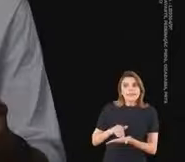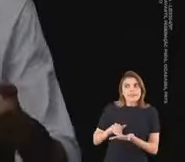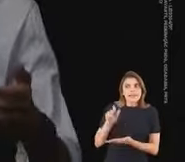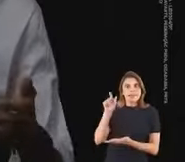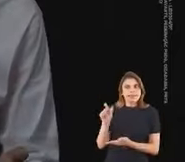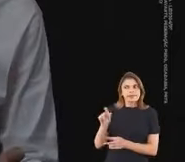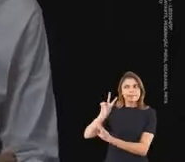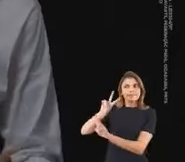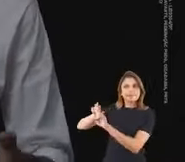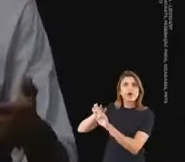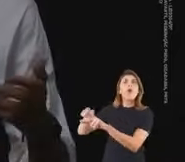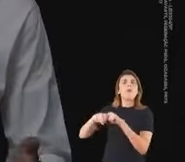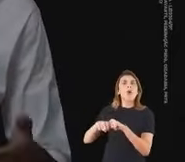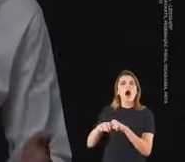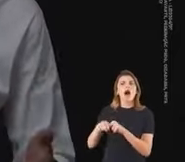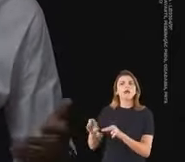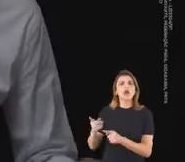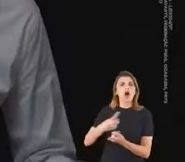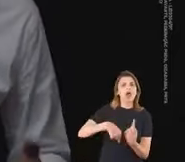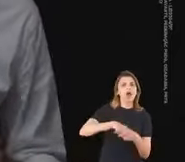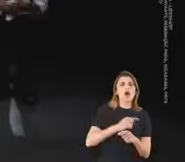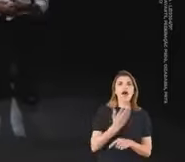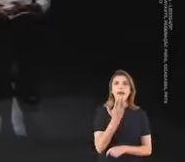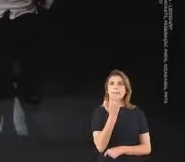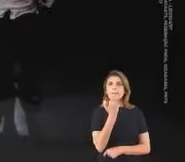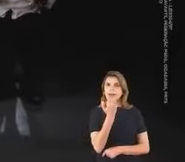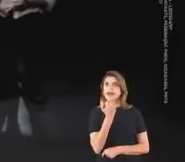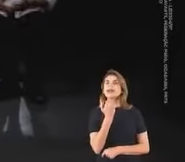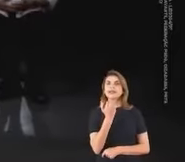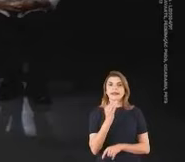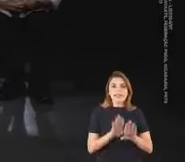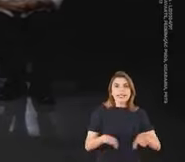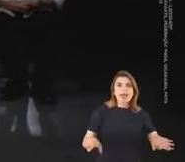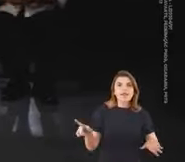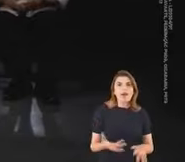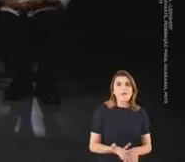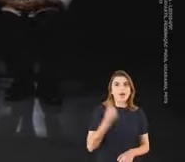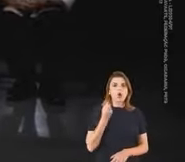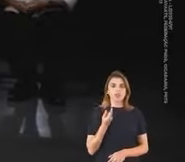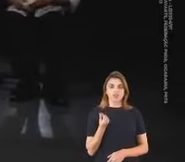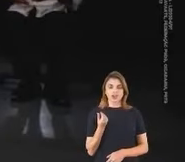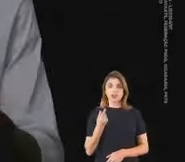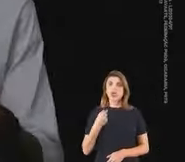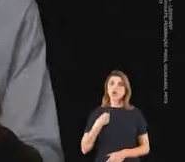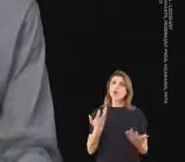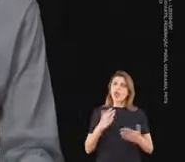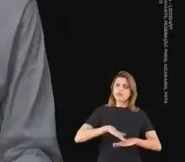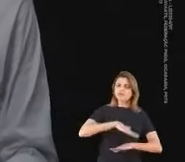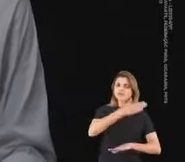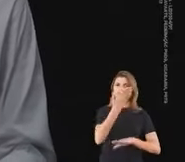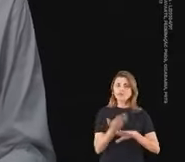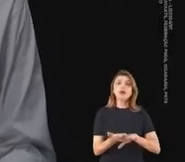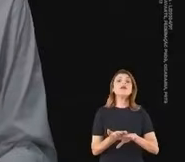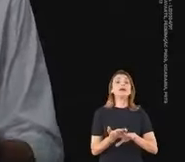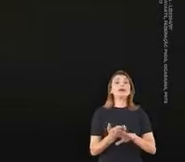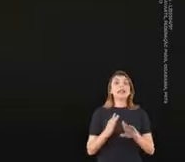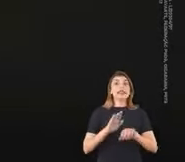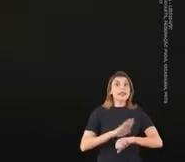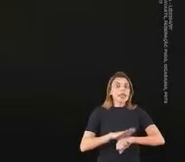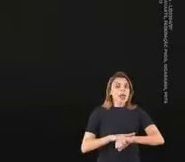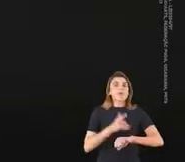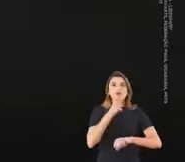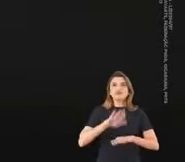um secretário preso por desviar a merenda de criança. Eu vou fazer um choque de ordem na educação, colocar as creches com tempo integral,